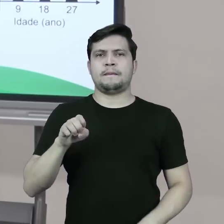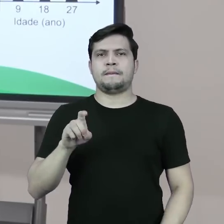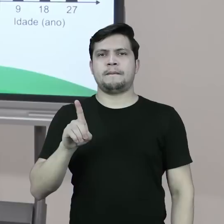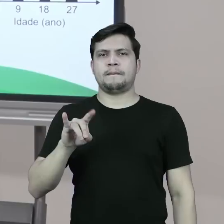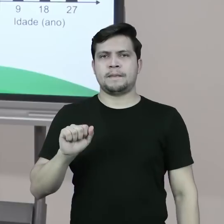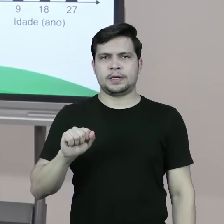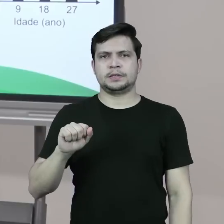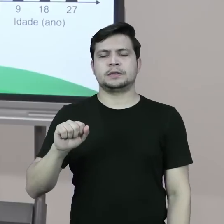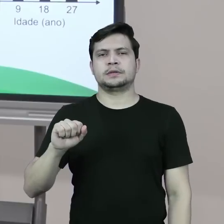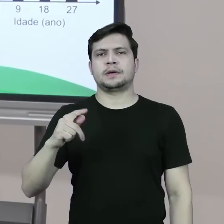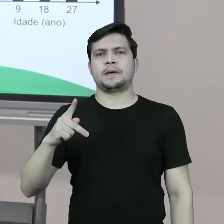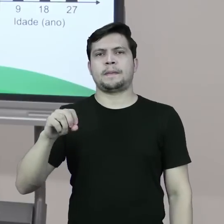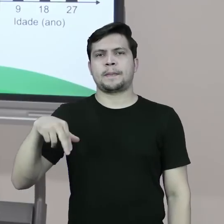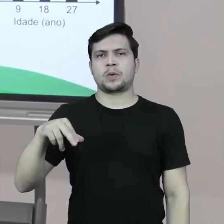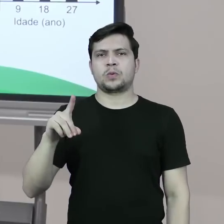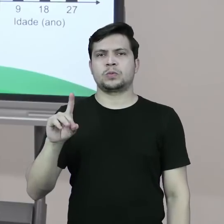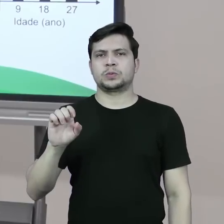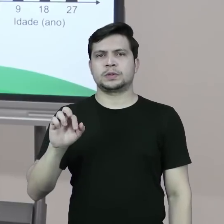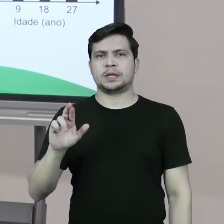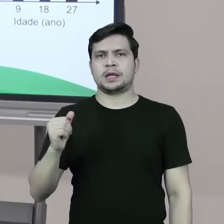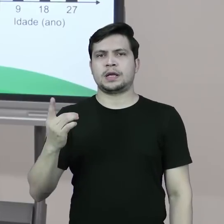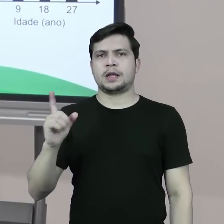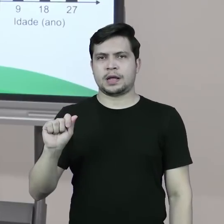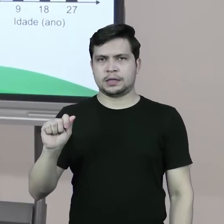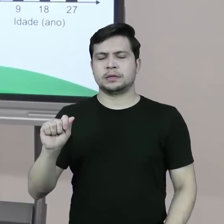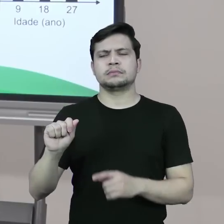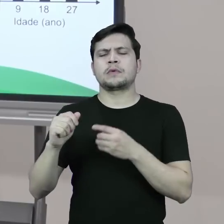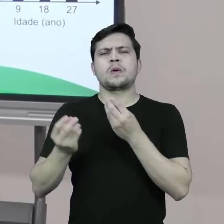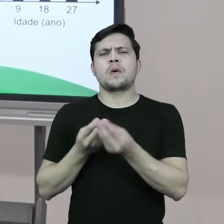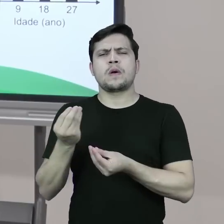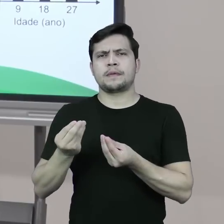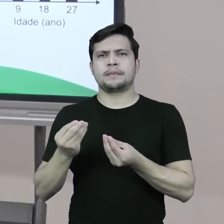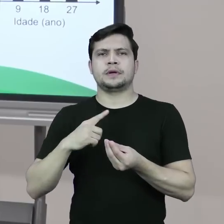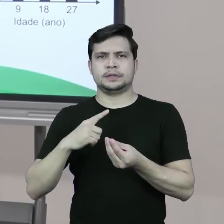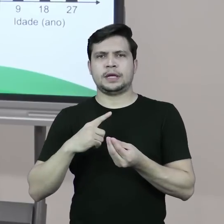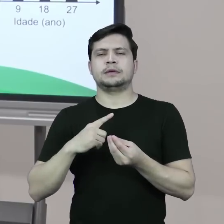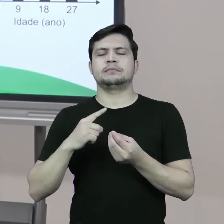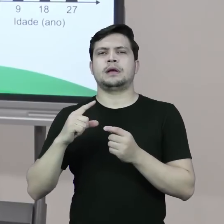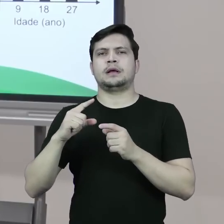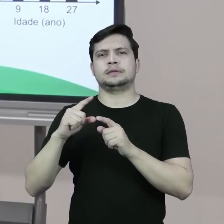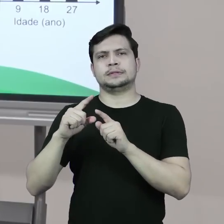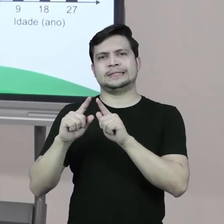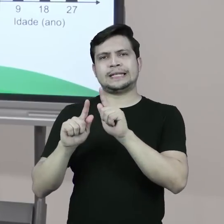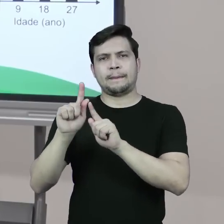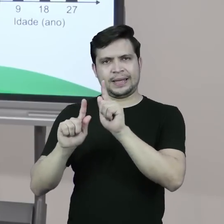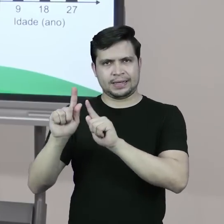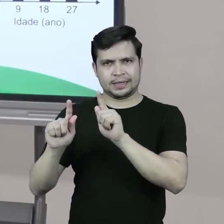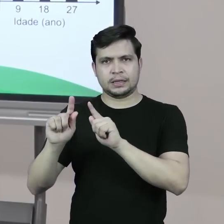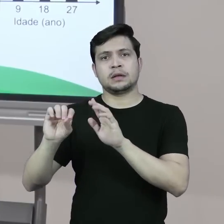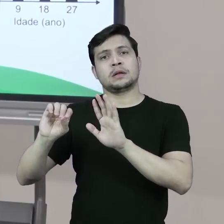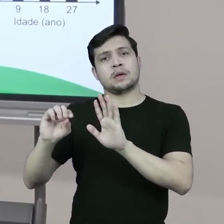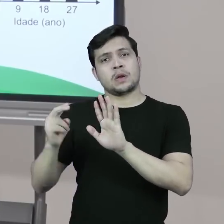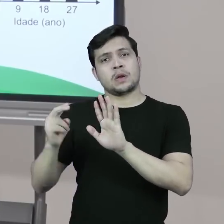16 vezes 3, 48. Mais o 18. E na parte de baixo,